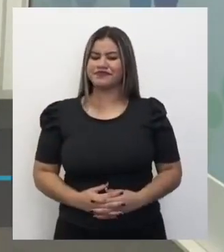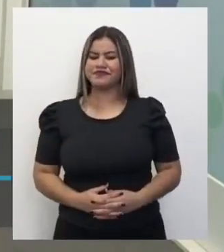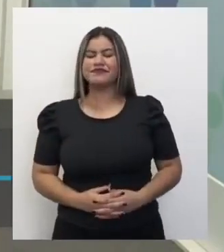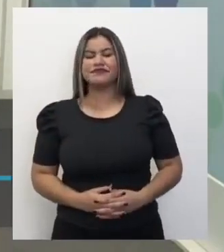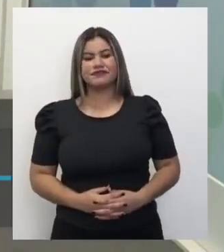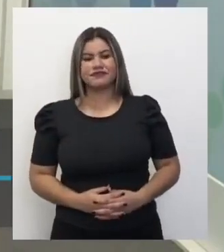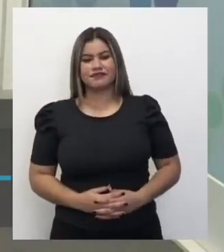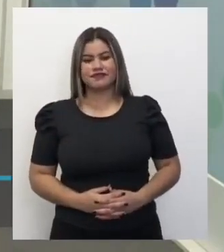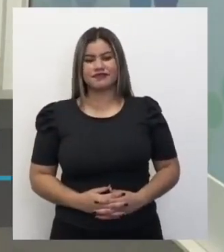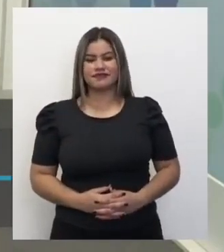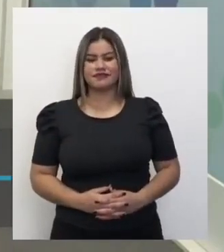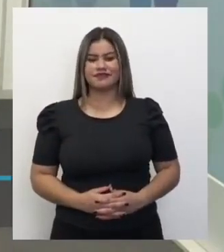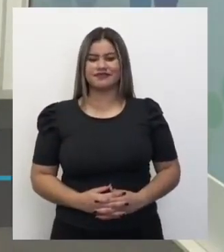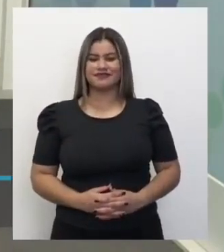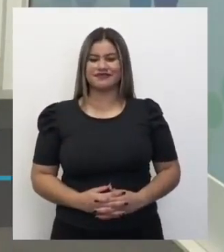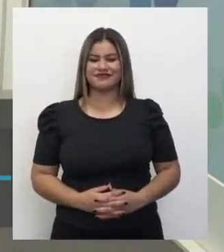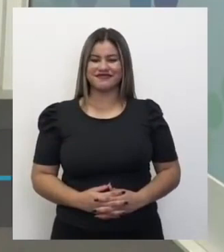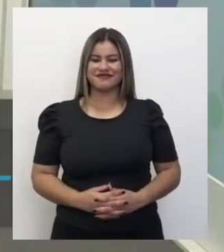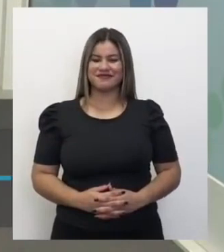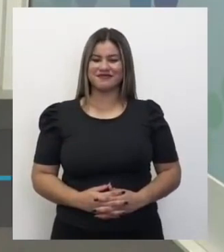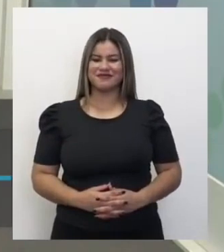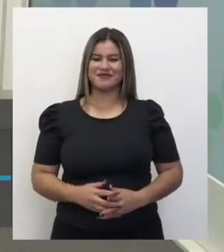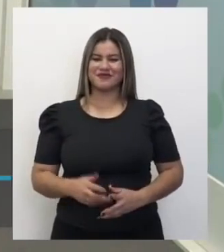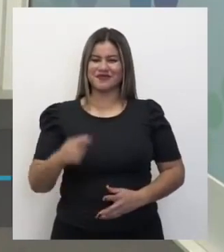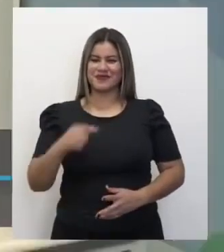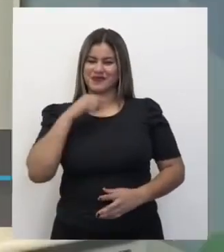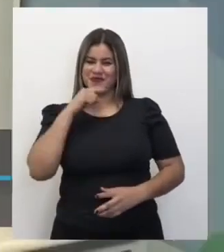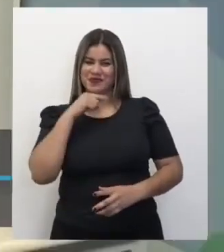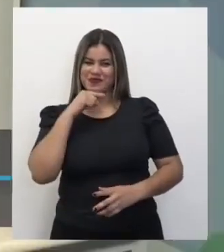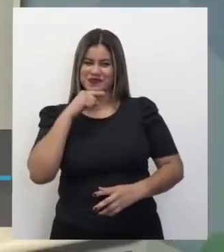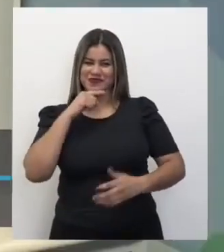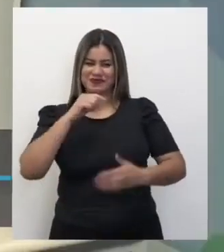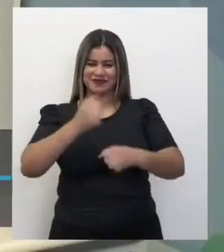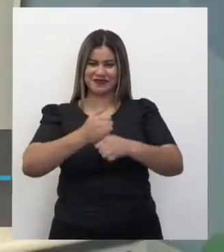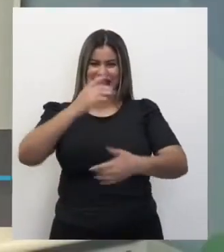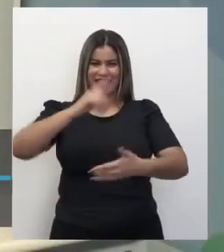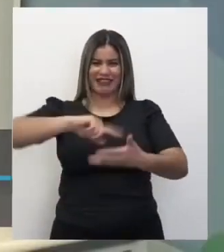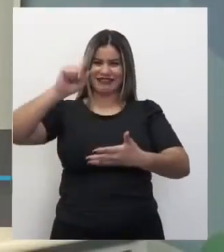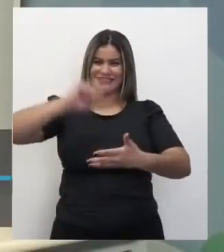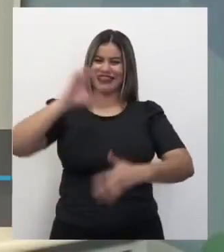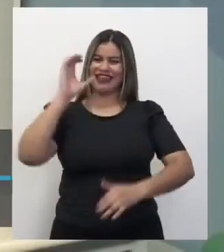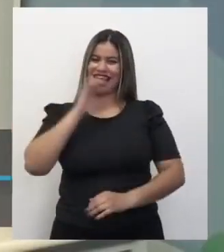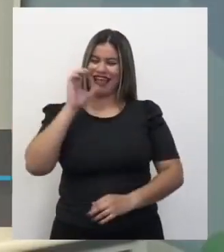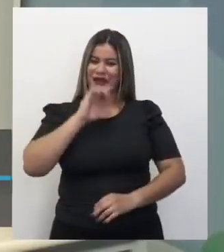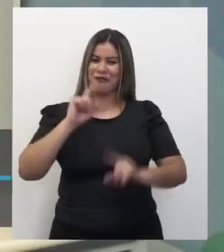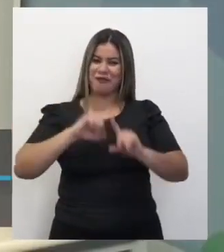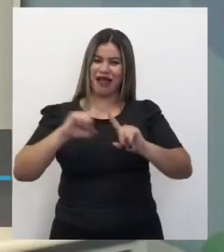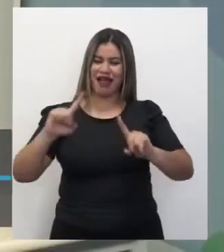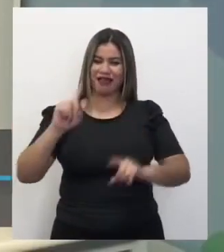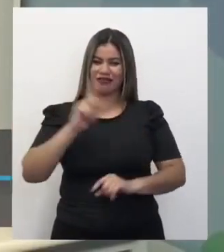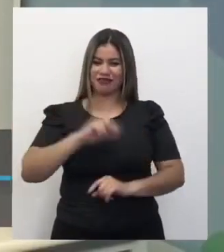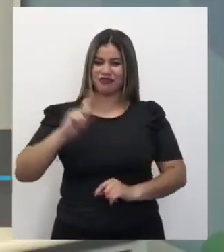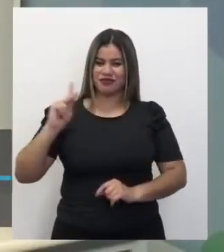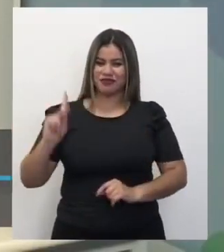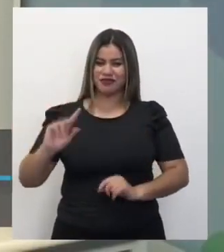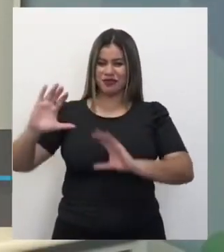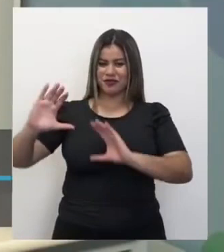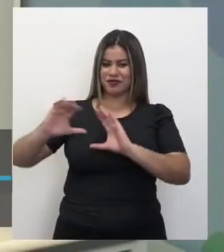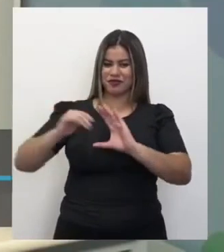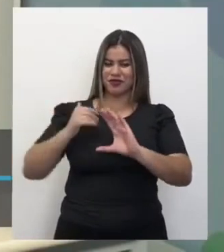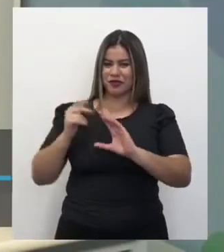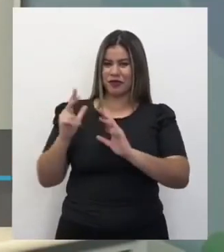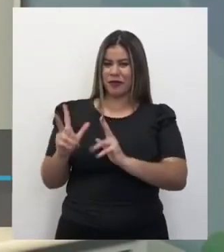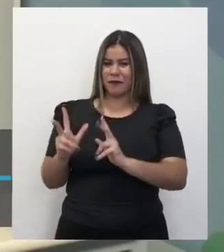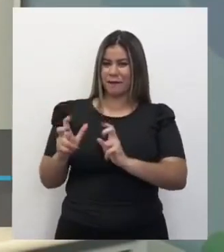Teve... É que eu não consigo monitorar, que é muito rápido, mas você viu É uma rápido, professora sim. que mandou Ah. aqui que deu para perceber